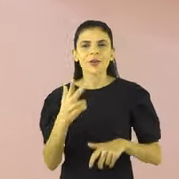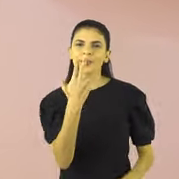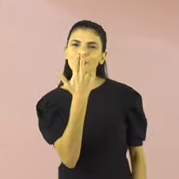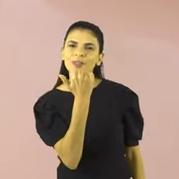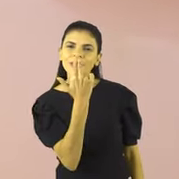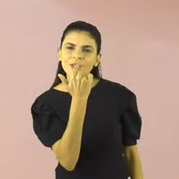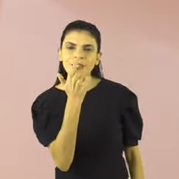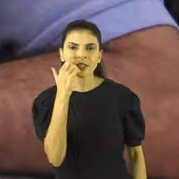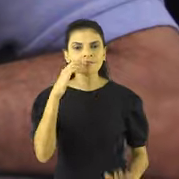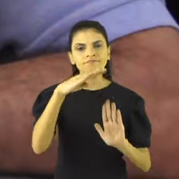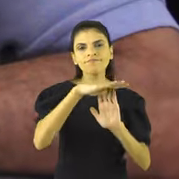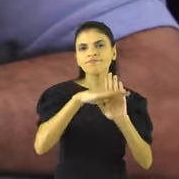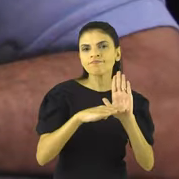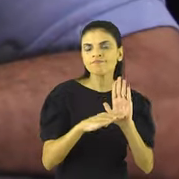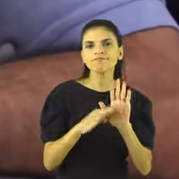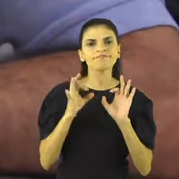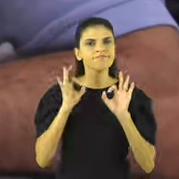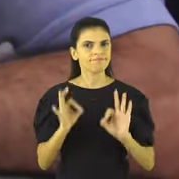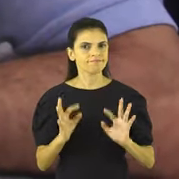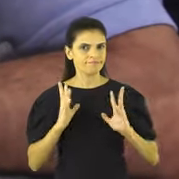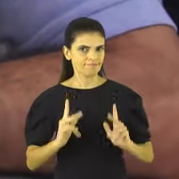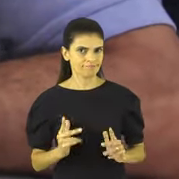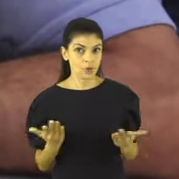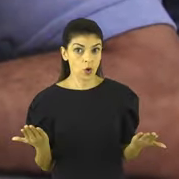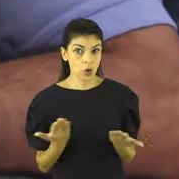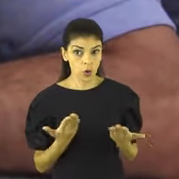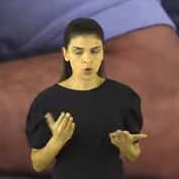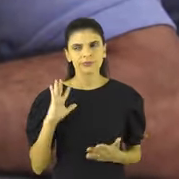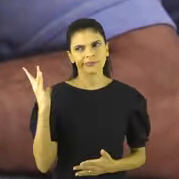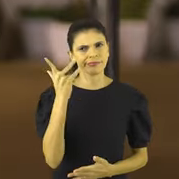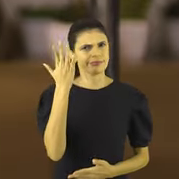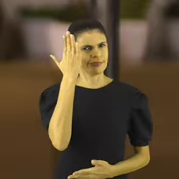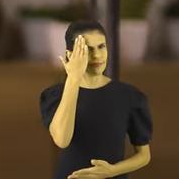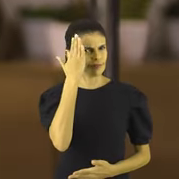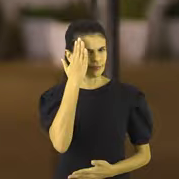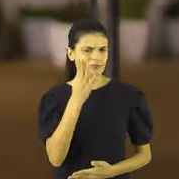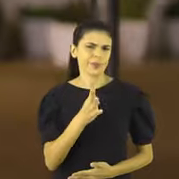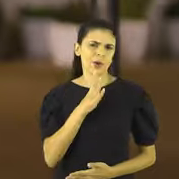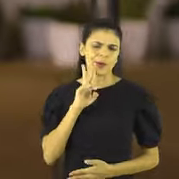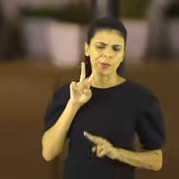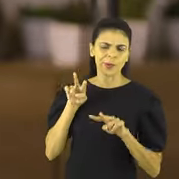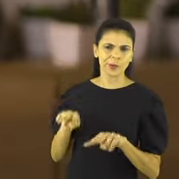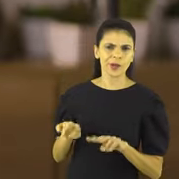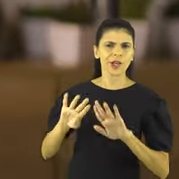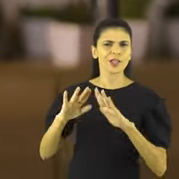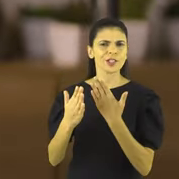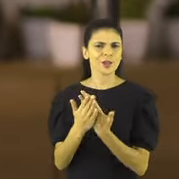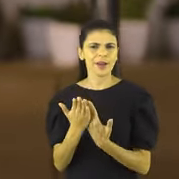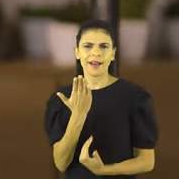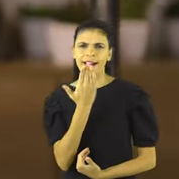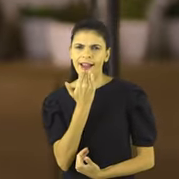merenda nutritiva. E hoje eu tenho certeza que todos reconhecem que a merenda